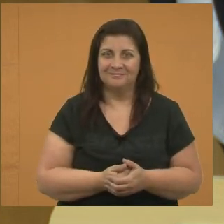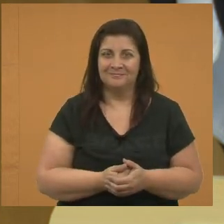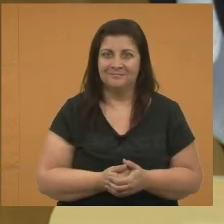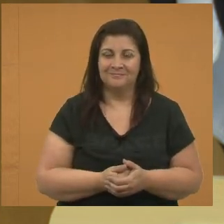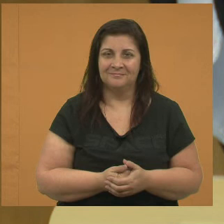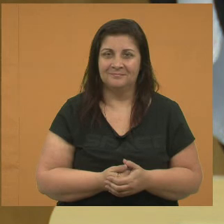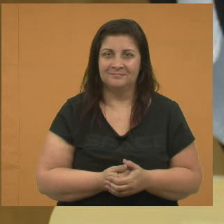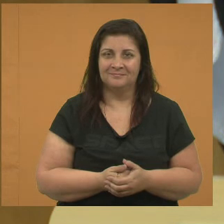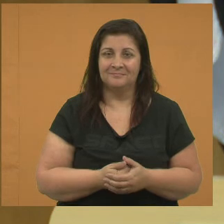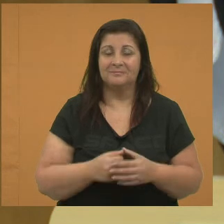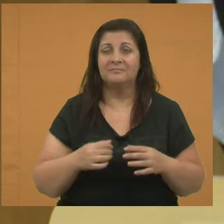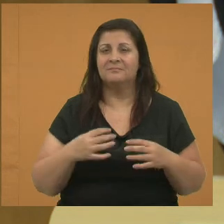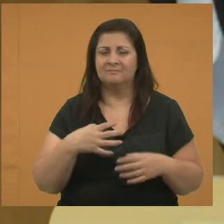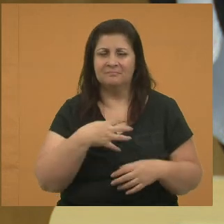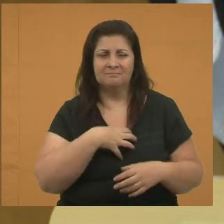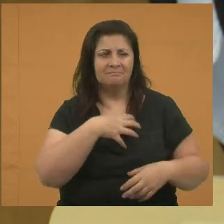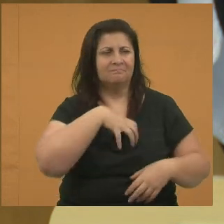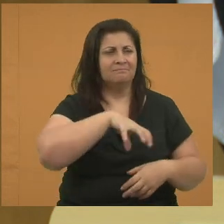entre todos,